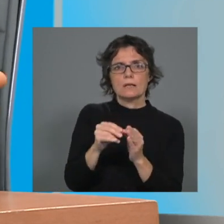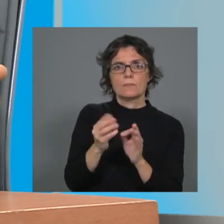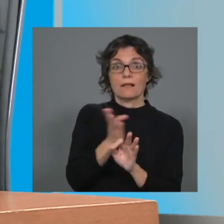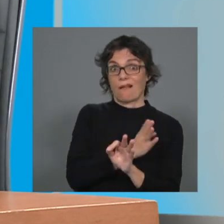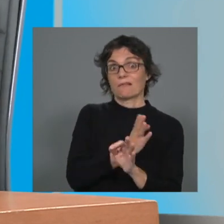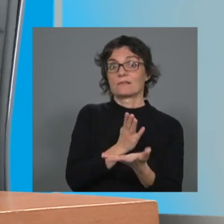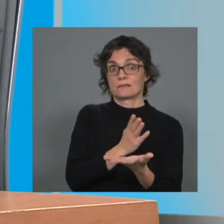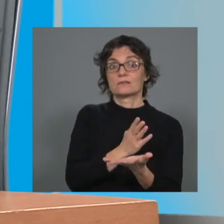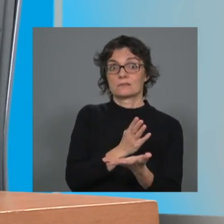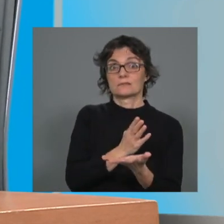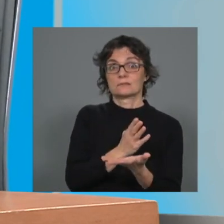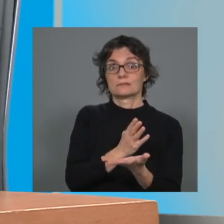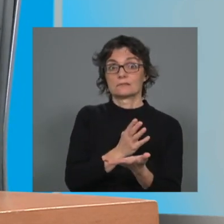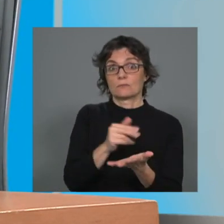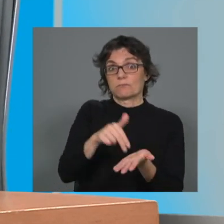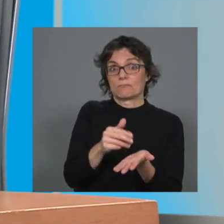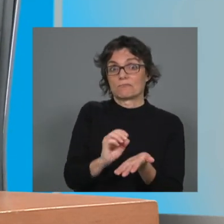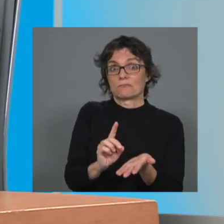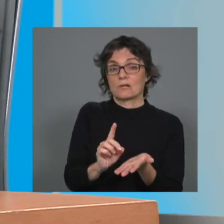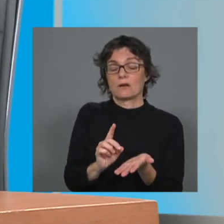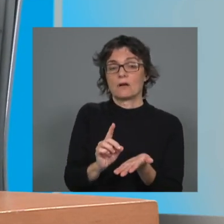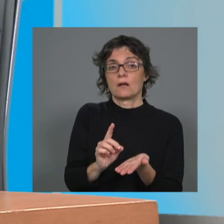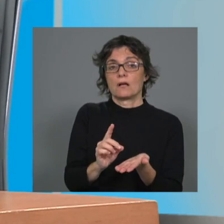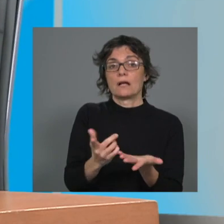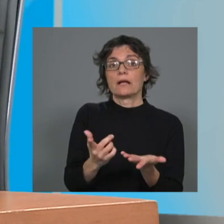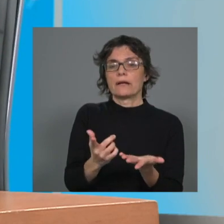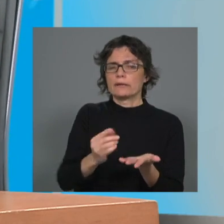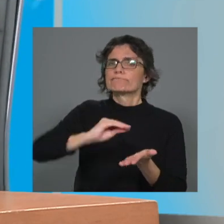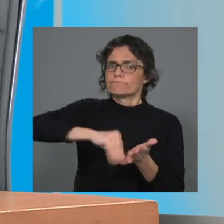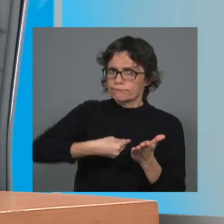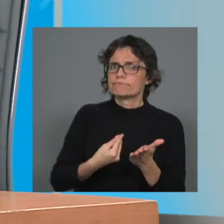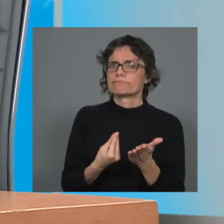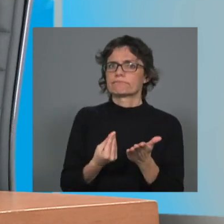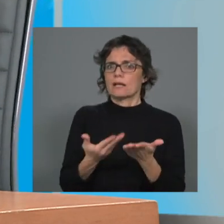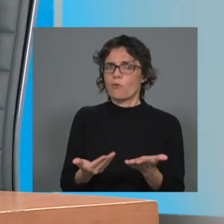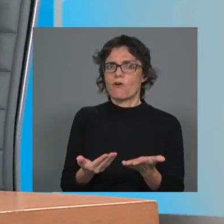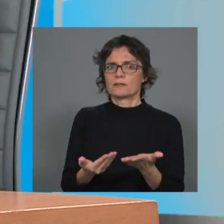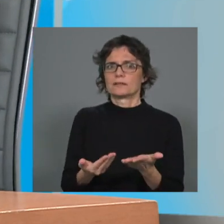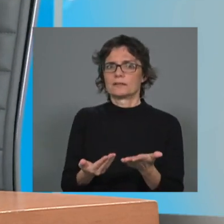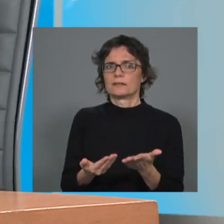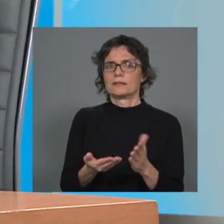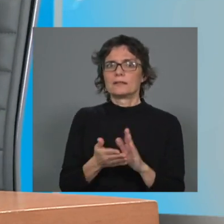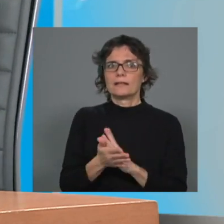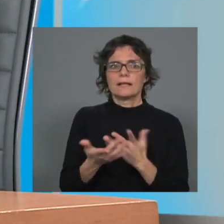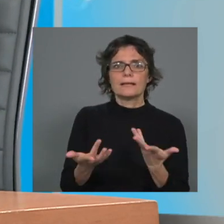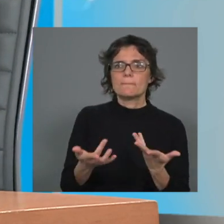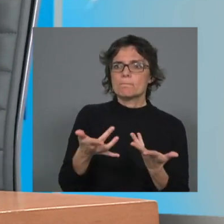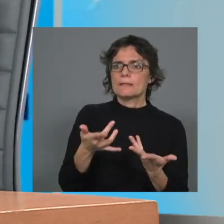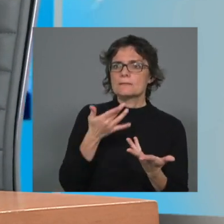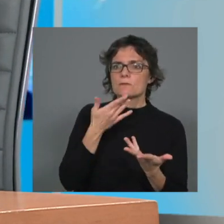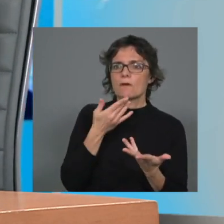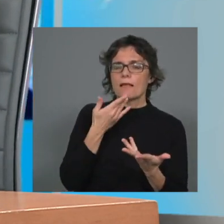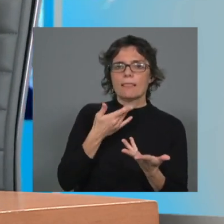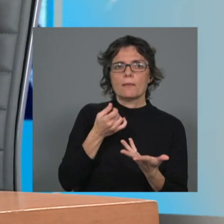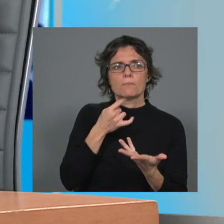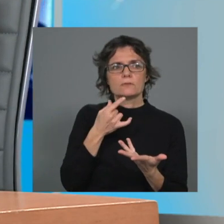ao princípio não estavam presentes e que se inscreveram e, como tal, há realmente um